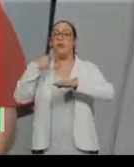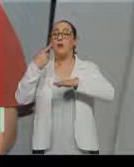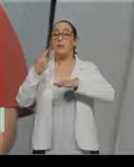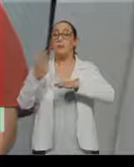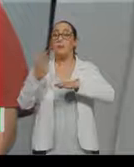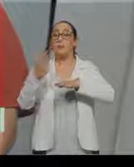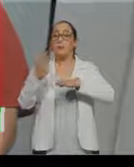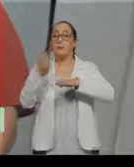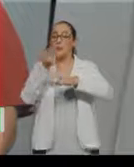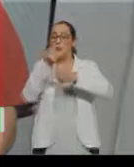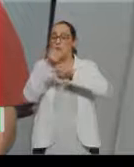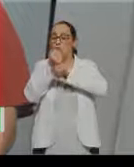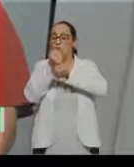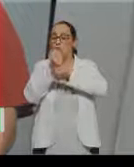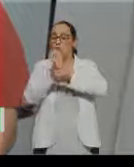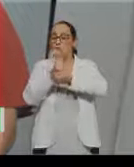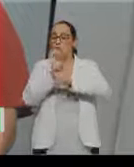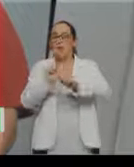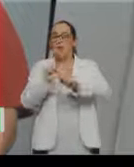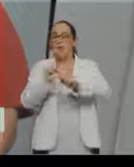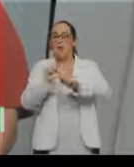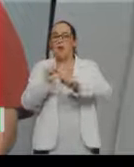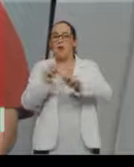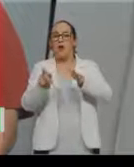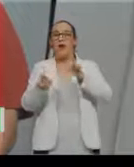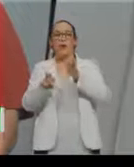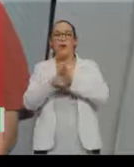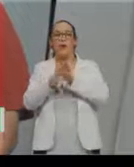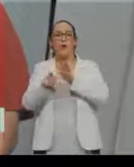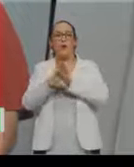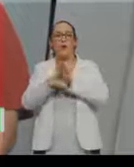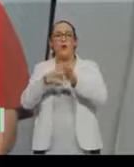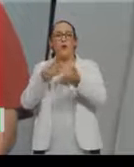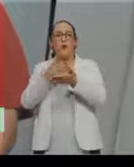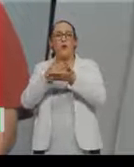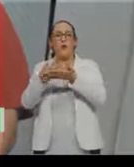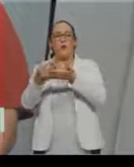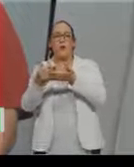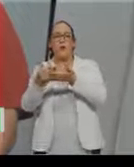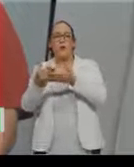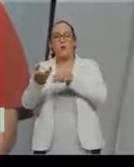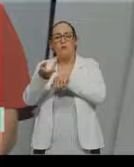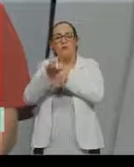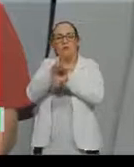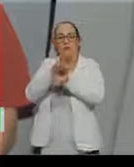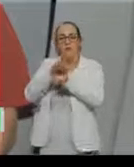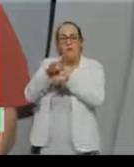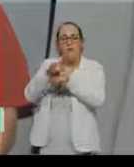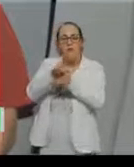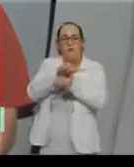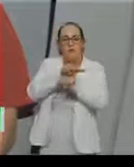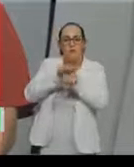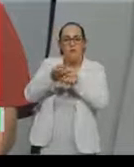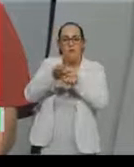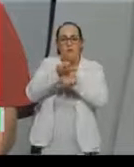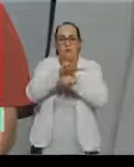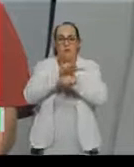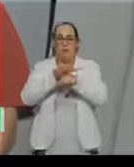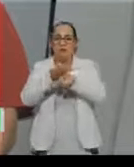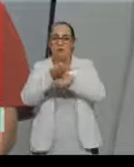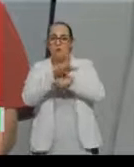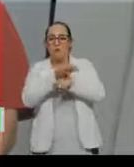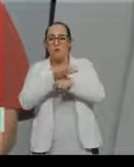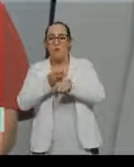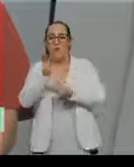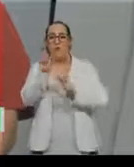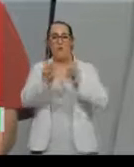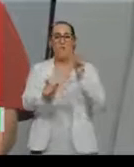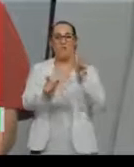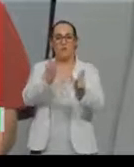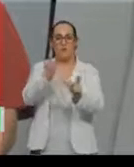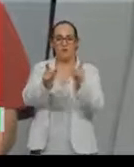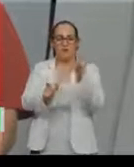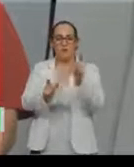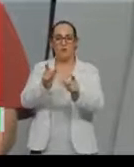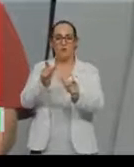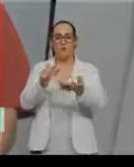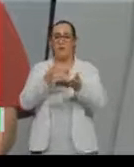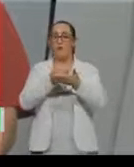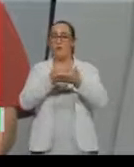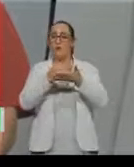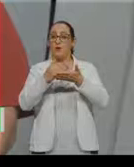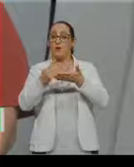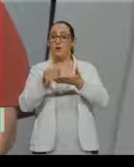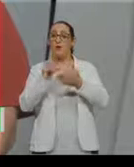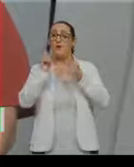linha imaginária, com o intuito de procurar nativos, invadir as missões e vai interiorizar a